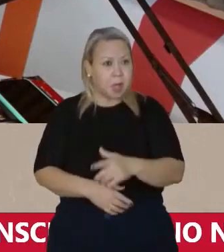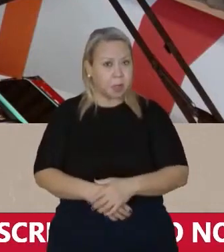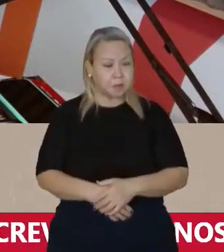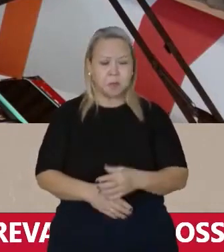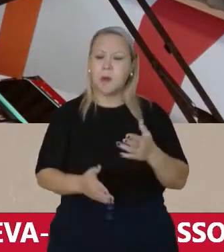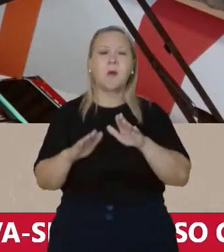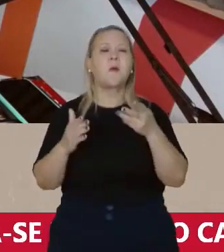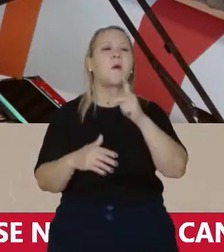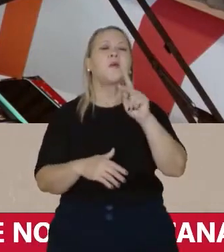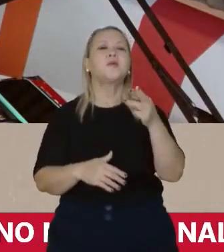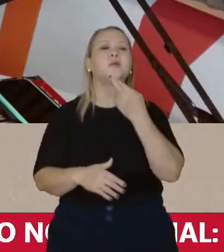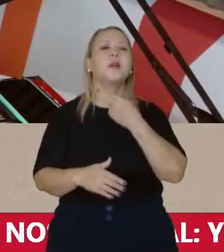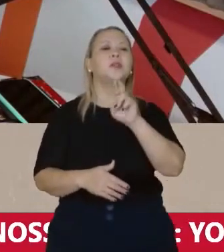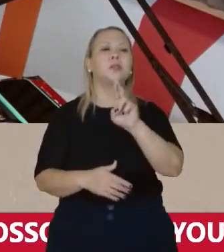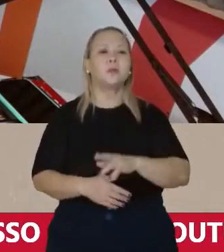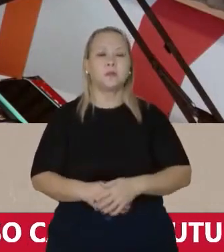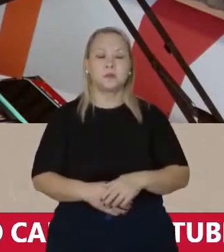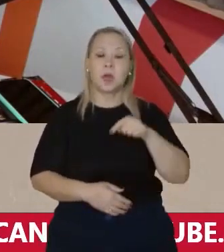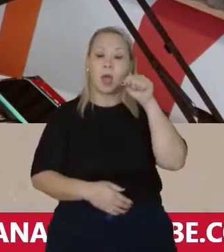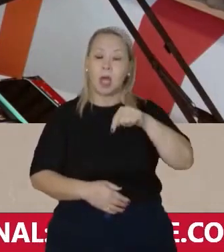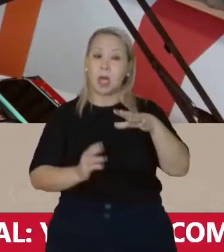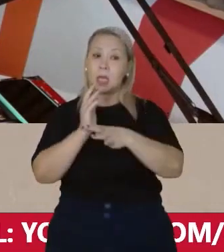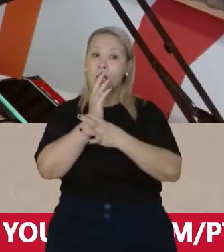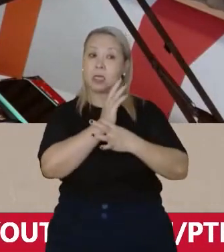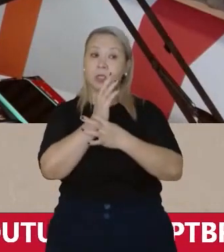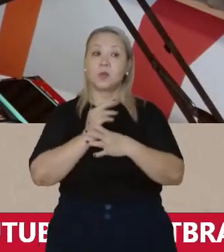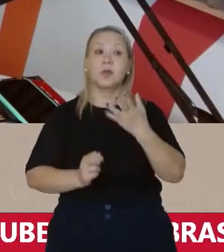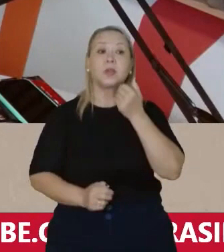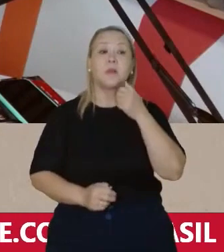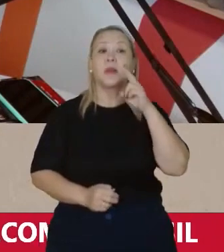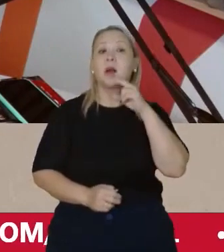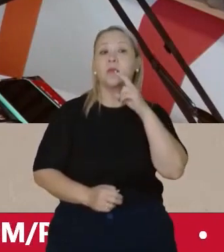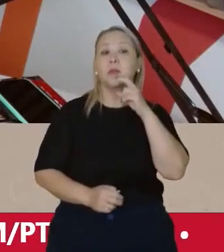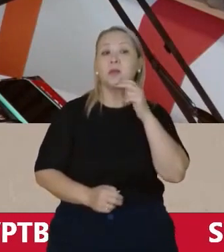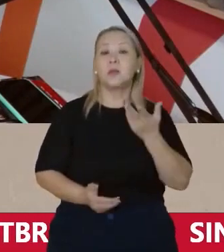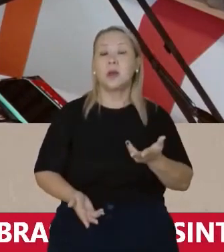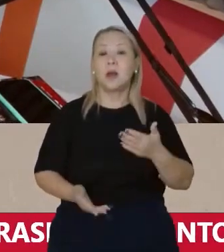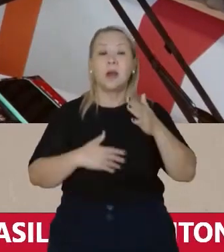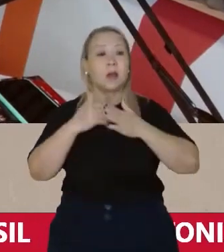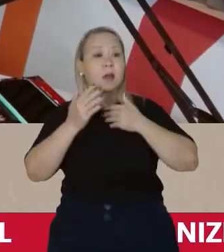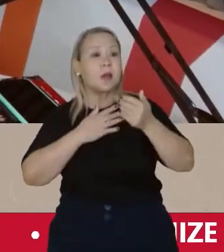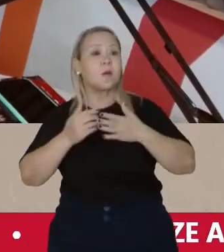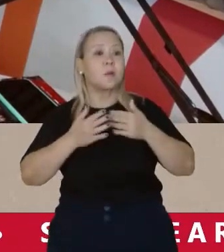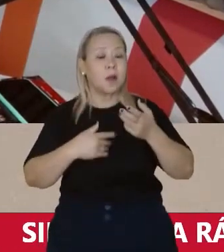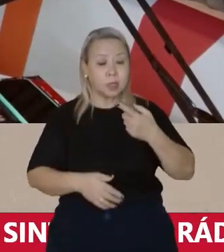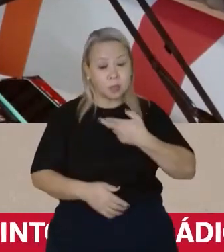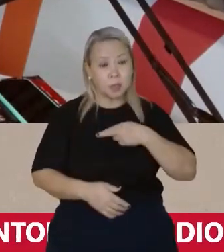sua religião? Não tem. Aqui é segurança alimentar e nutricional, que é uma prática do terreiro.